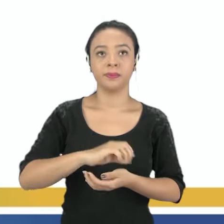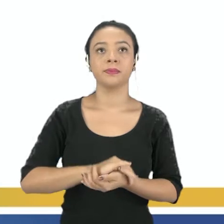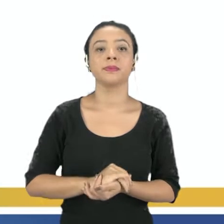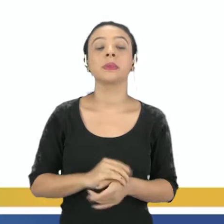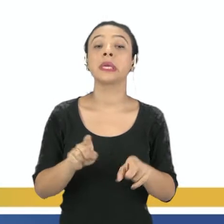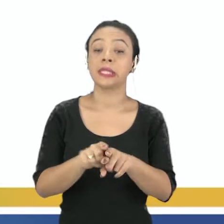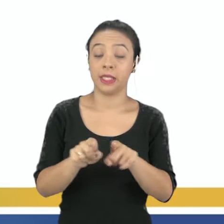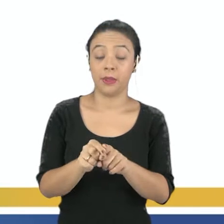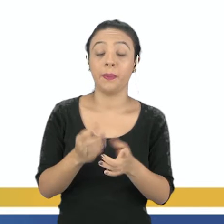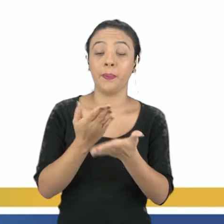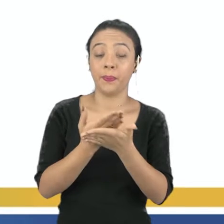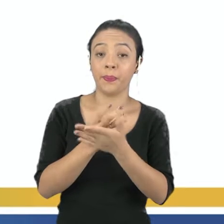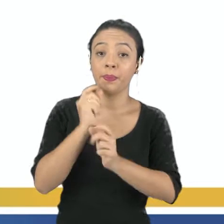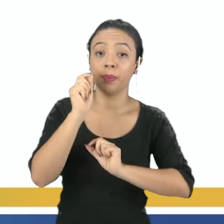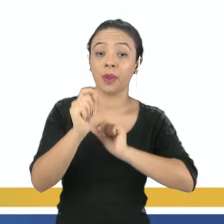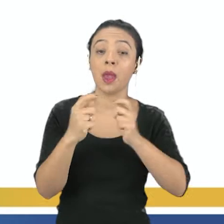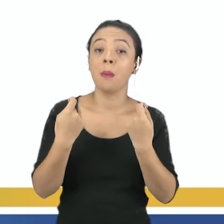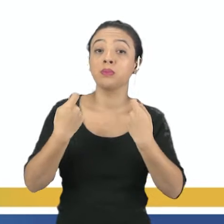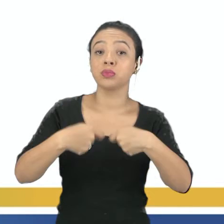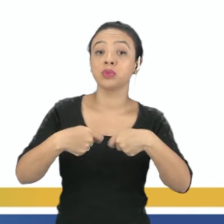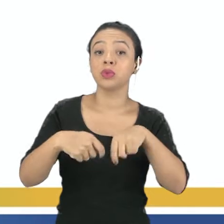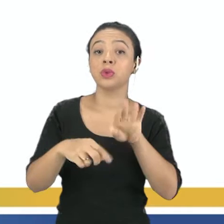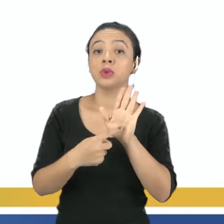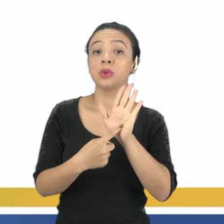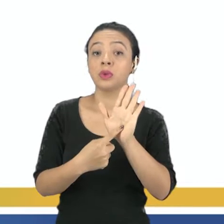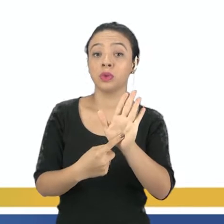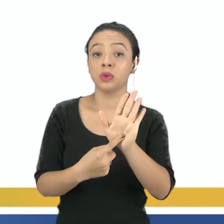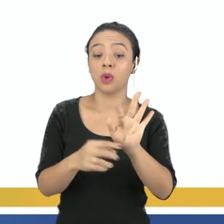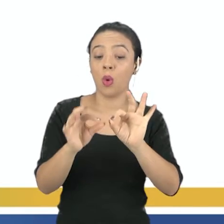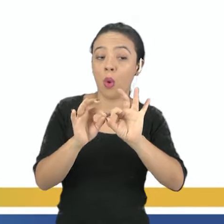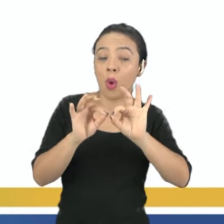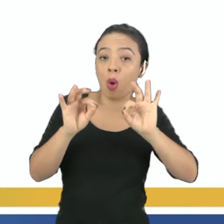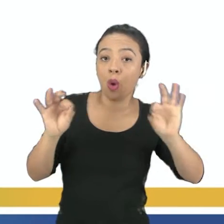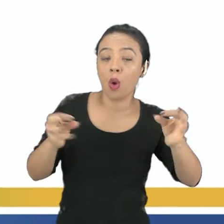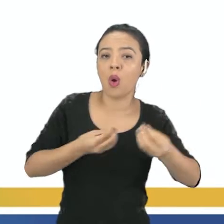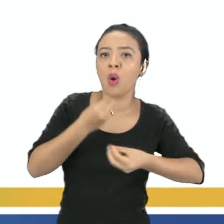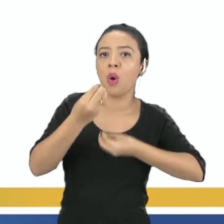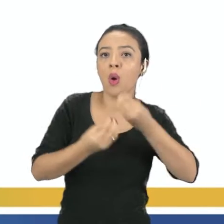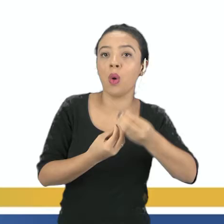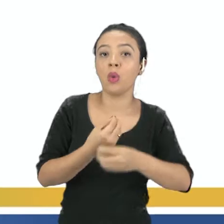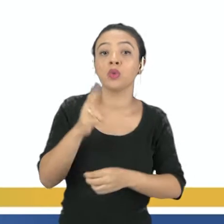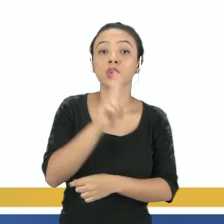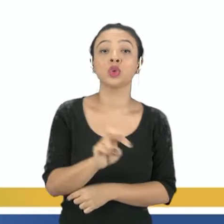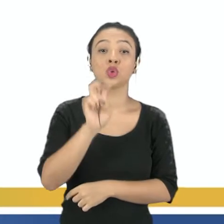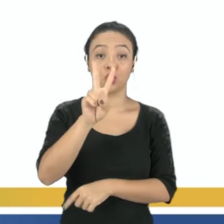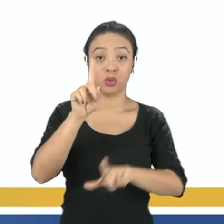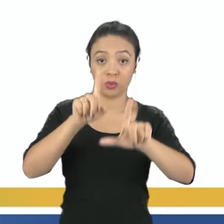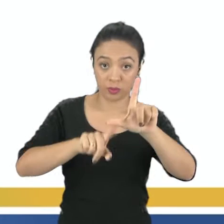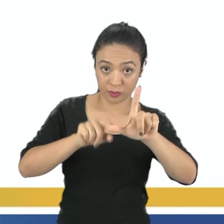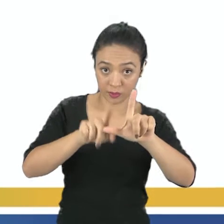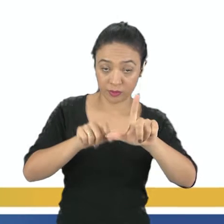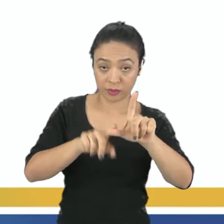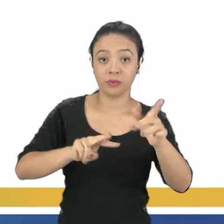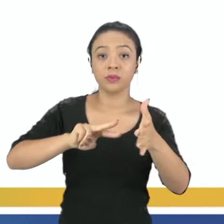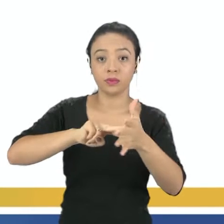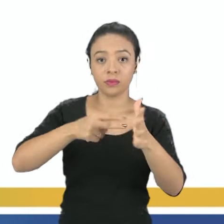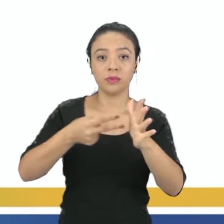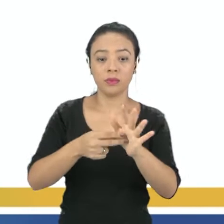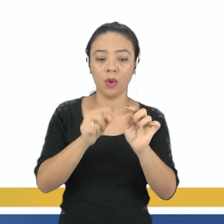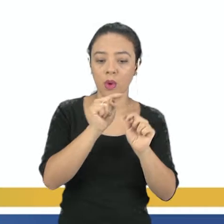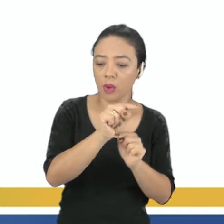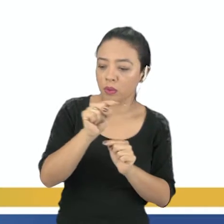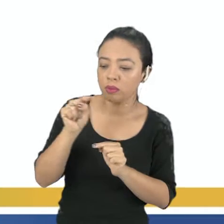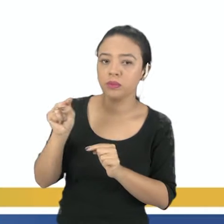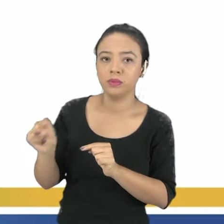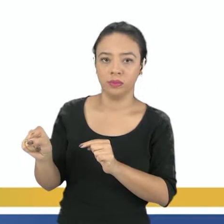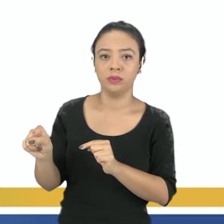e nós vimos também que podemos representar um segmento de reta através de duas letras que caracterizam os pontos de